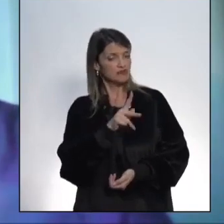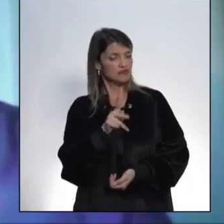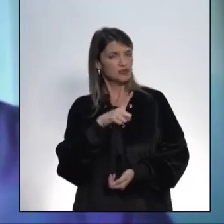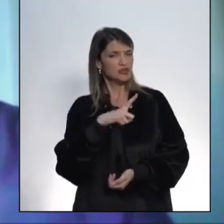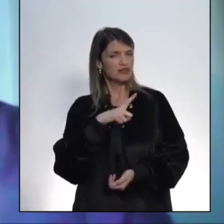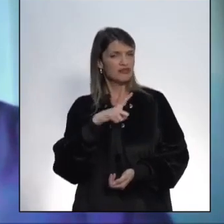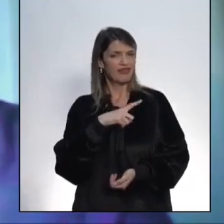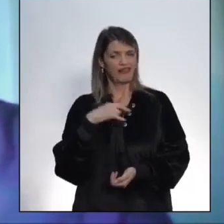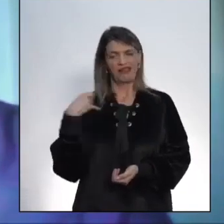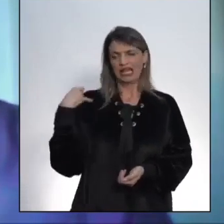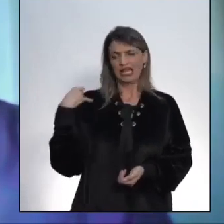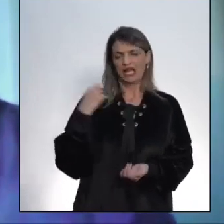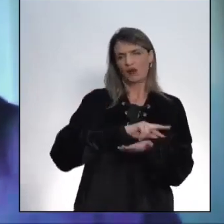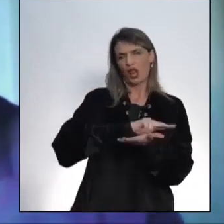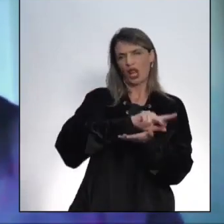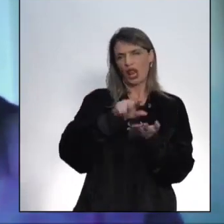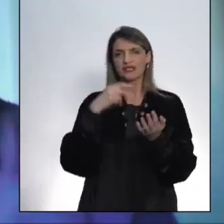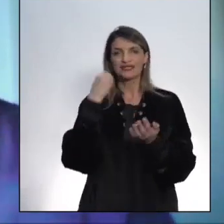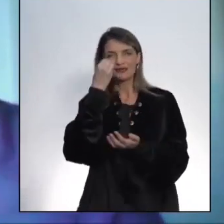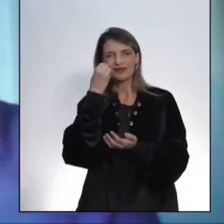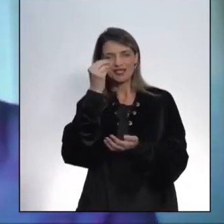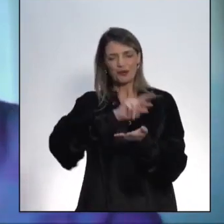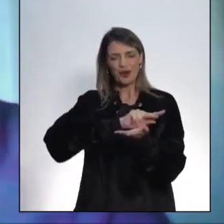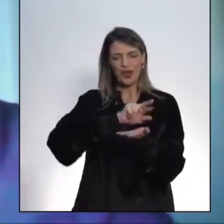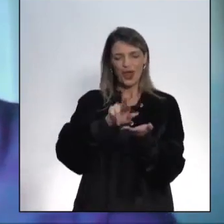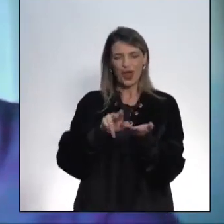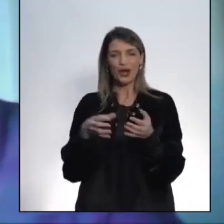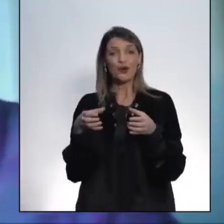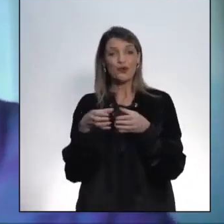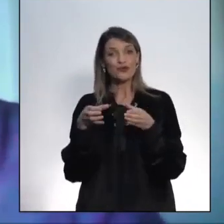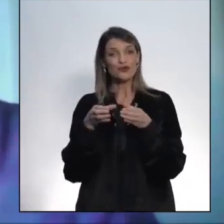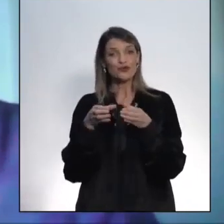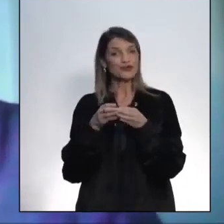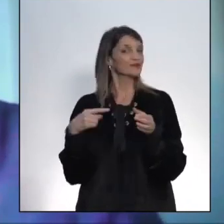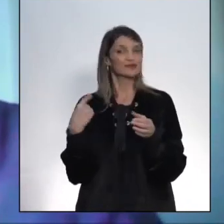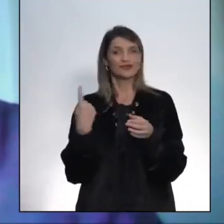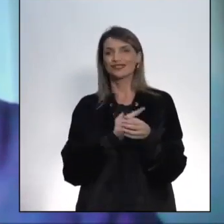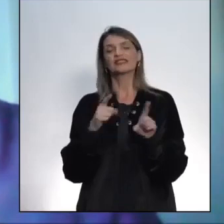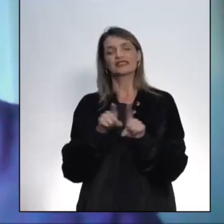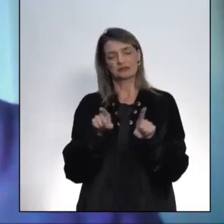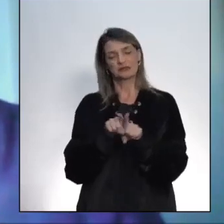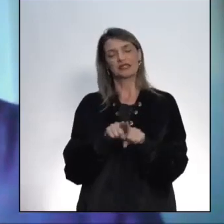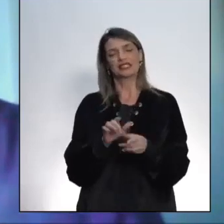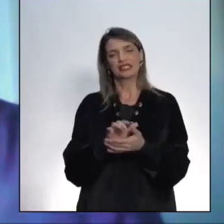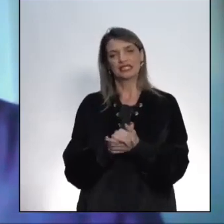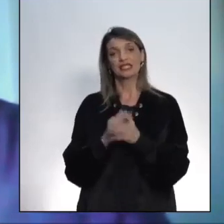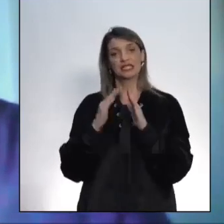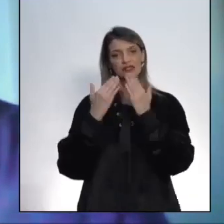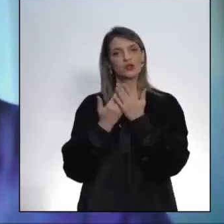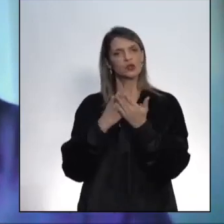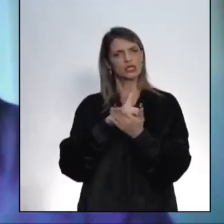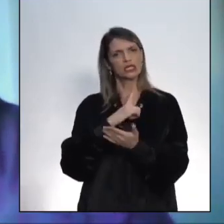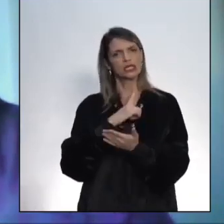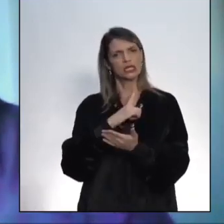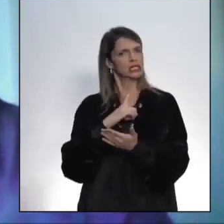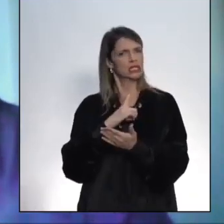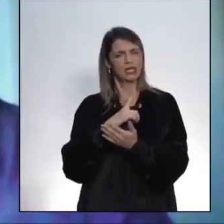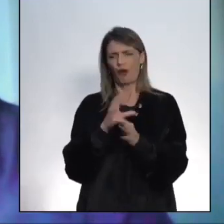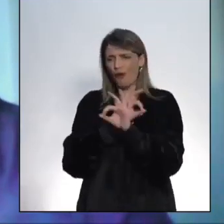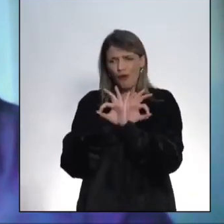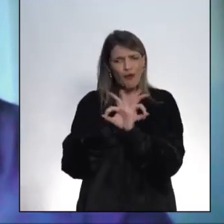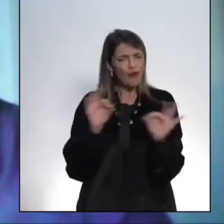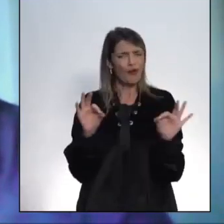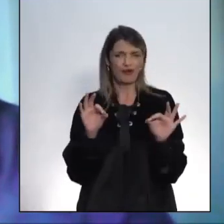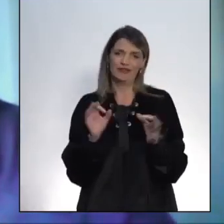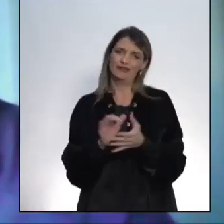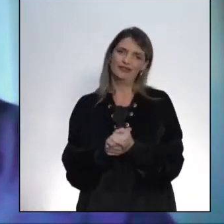as idades, de todas as experiências. No nosso grupo, na nossa equipe também, na escola nós temos. Isso é riquíssimo e as